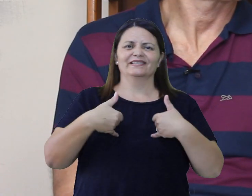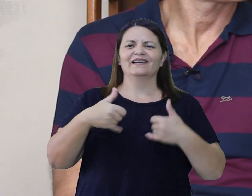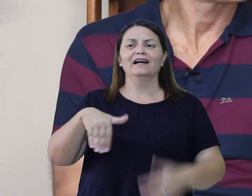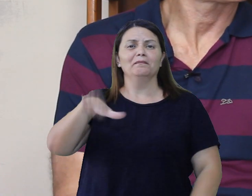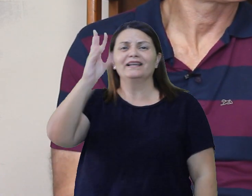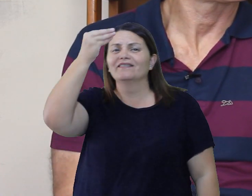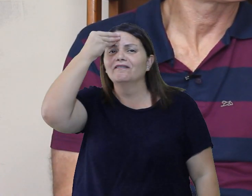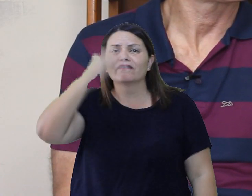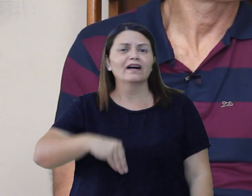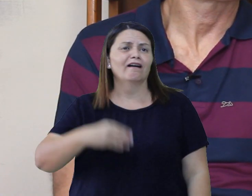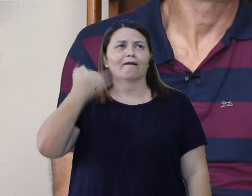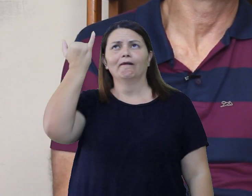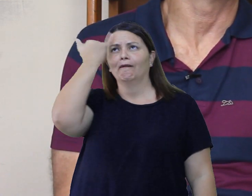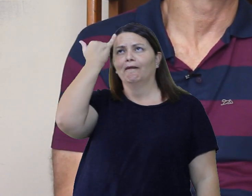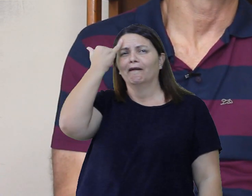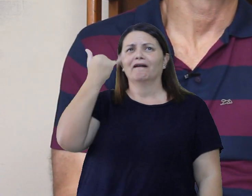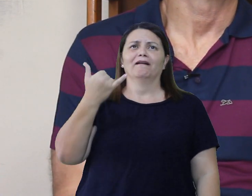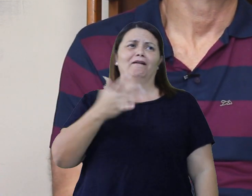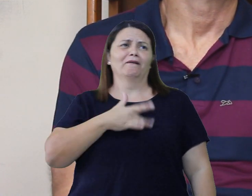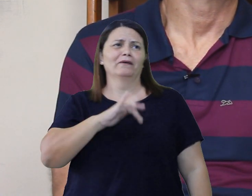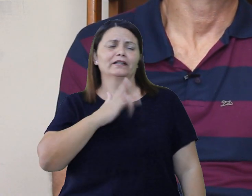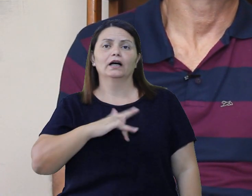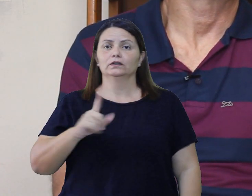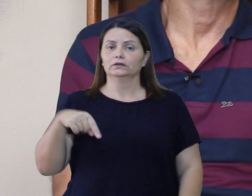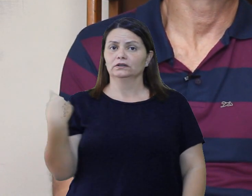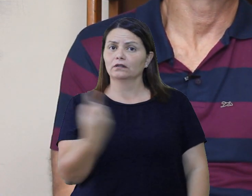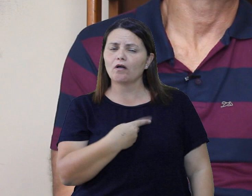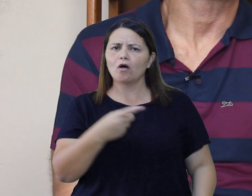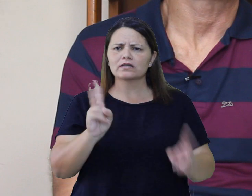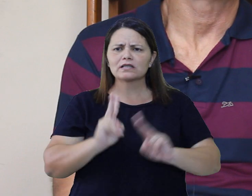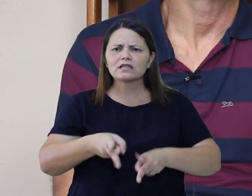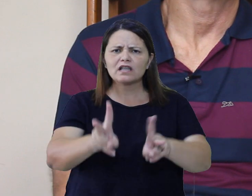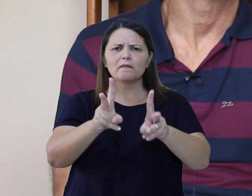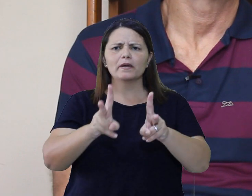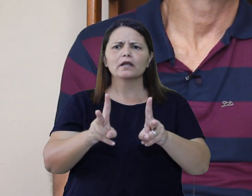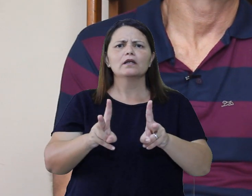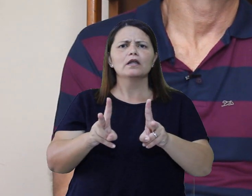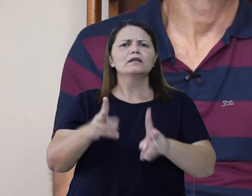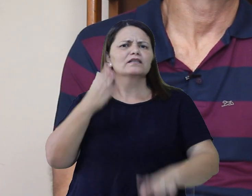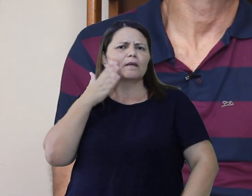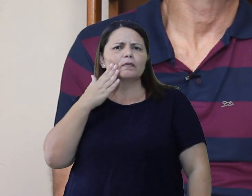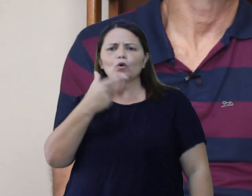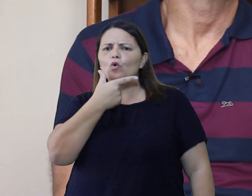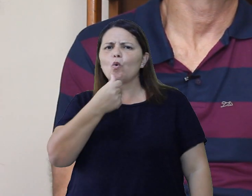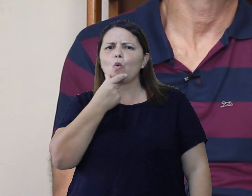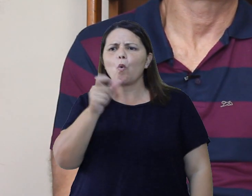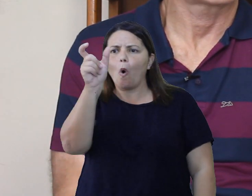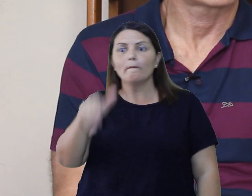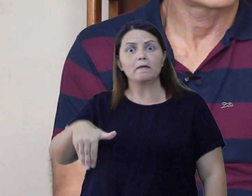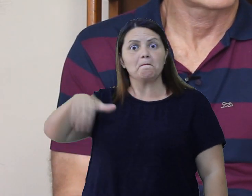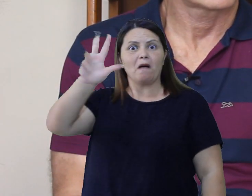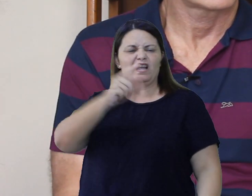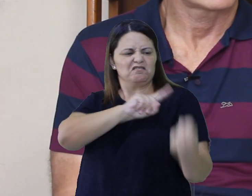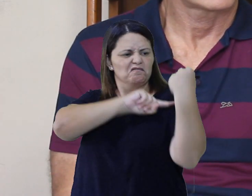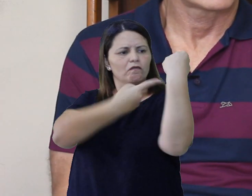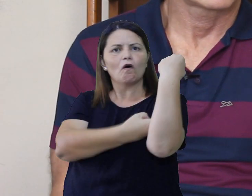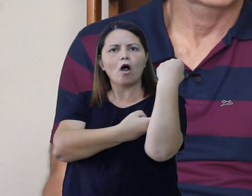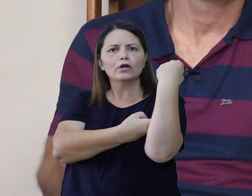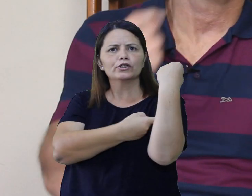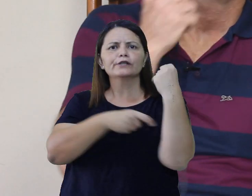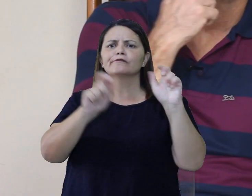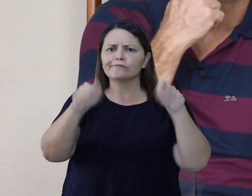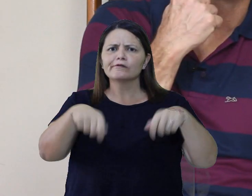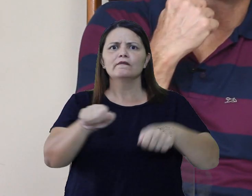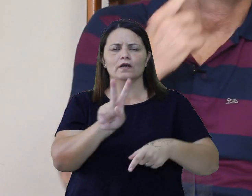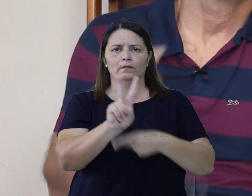os homens se gabam de ser mais fracos. Se você olhar na história, sempre foi o homem que era